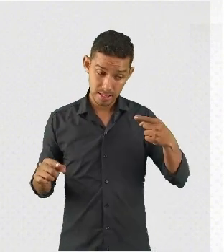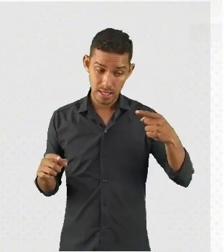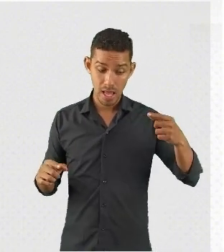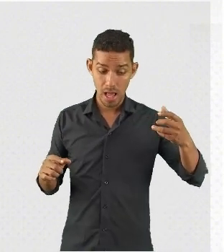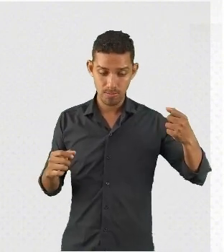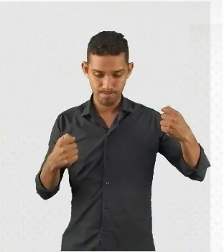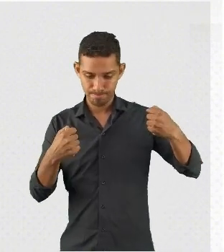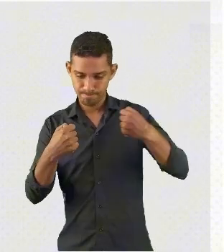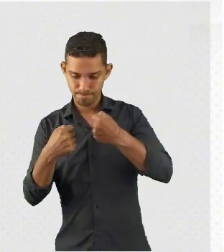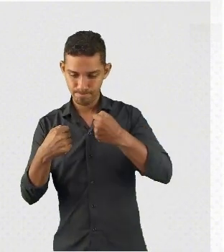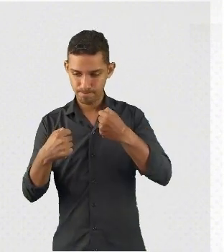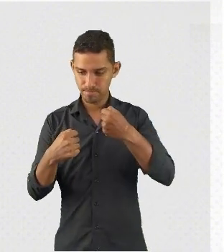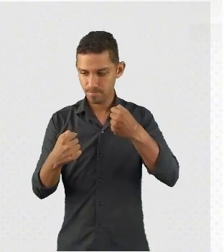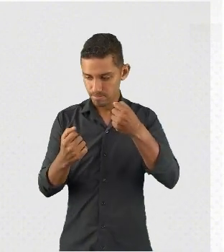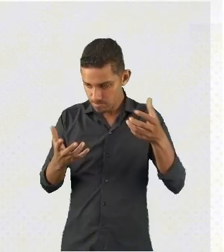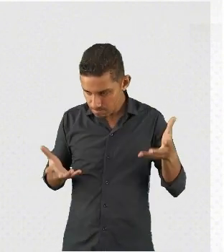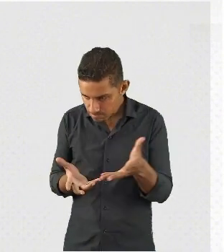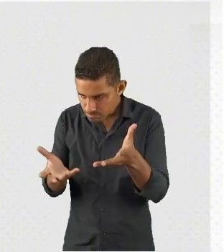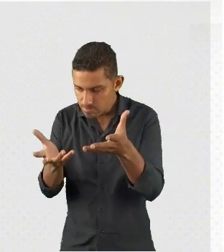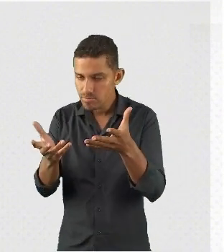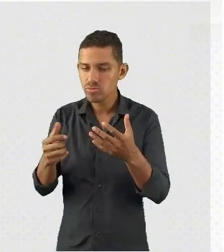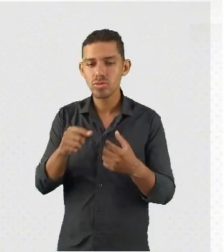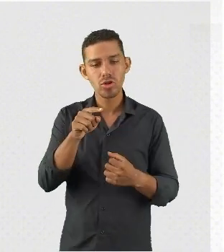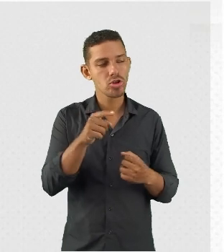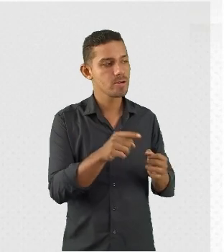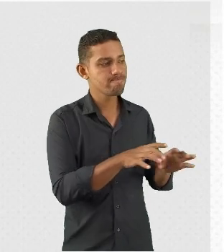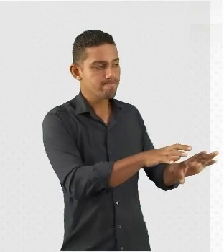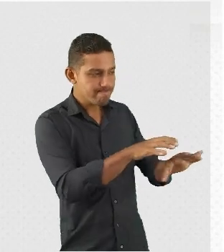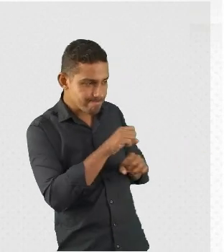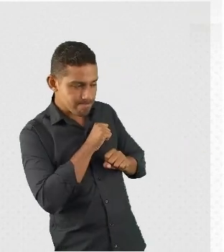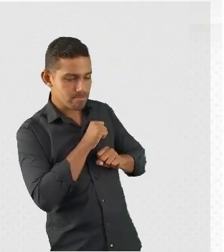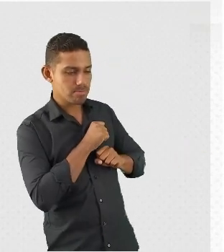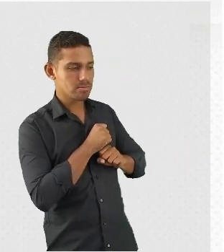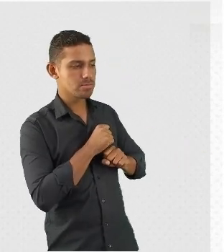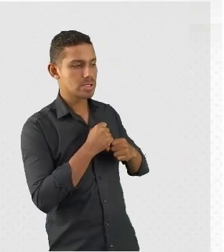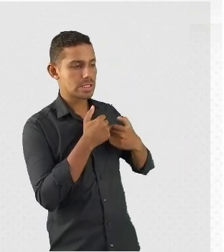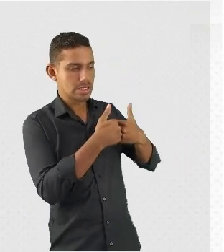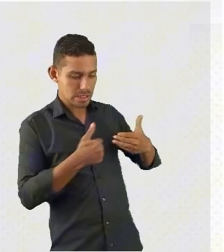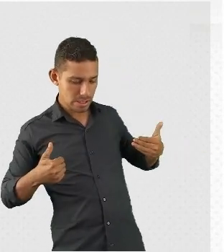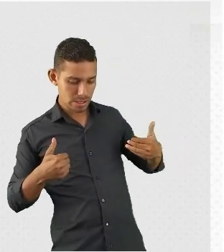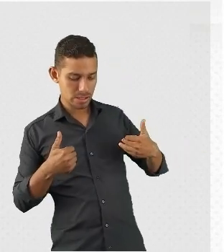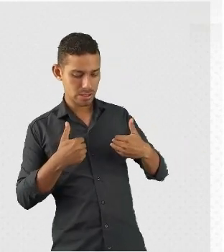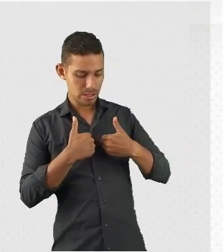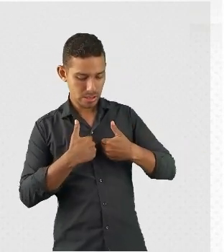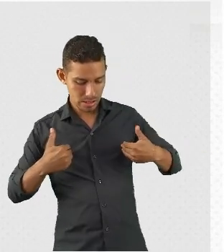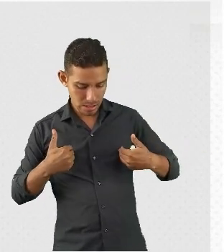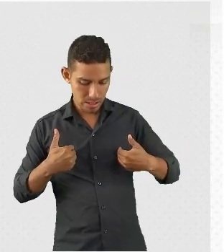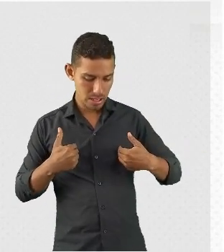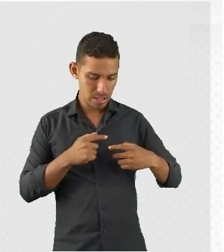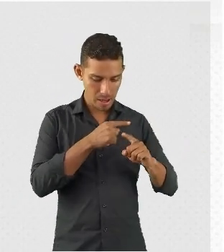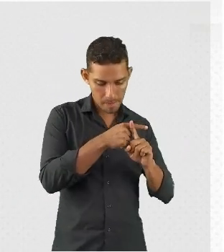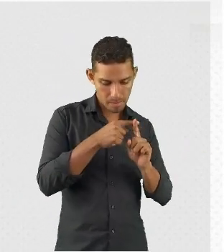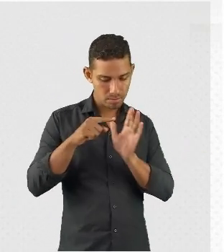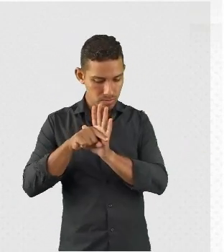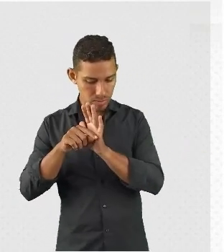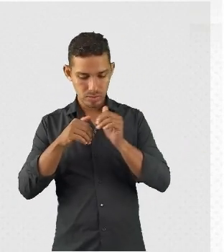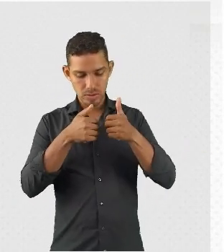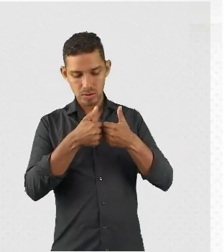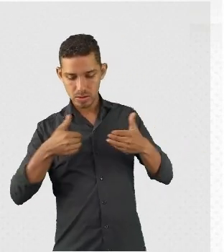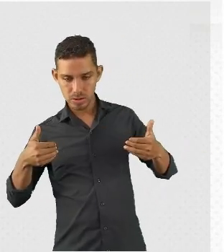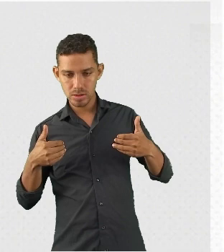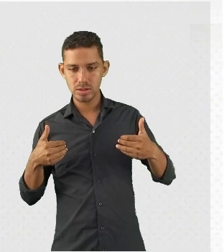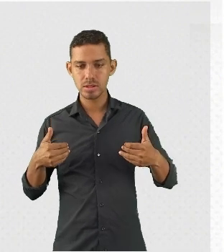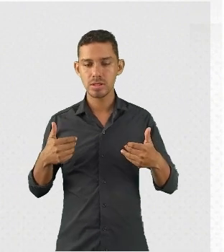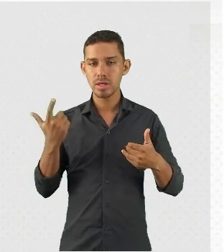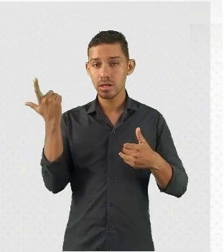aqui sofre, ele foi induzido a separar as cargas. Houve uma divisão aqui, ó, uma separação